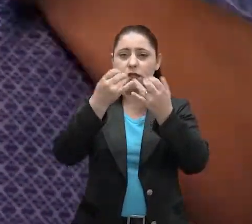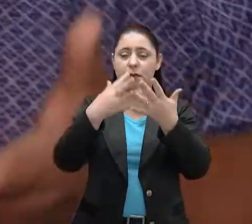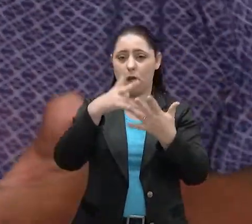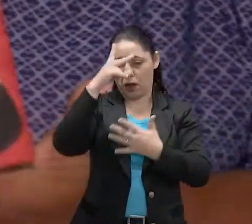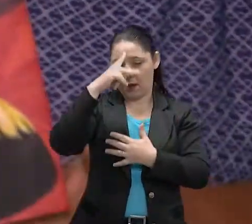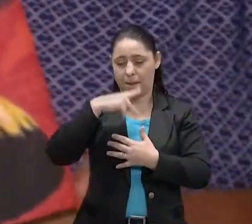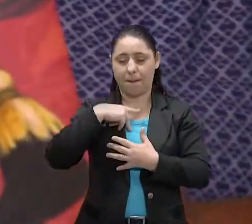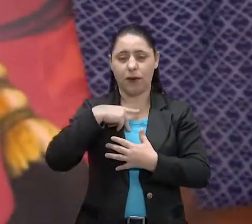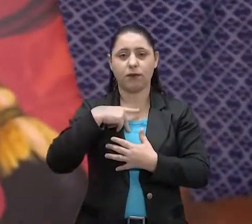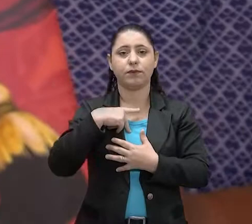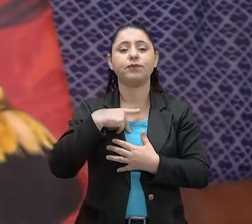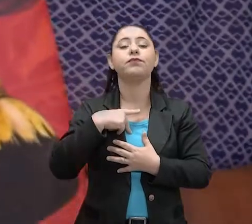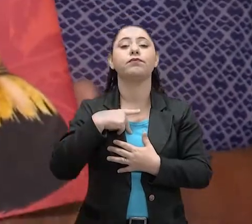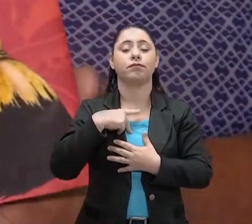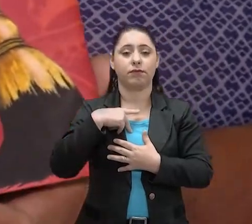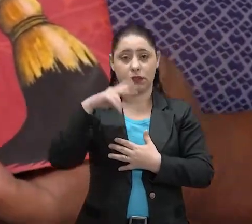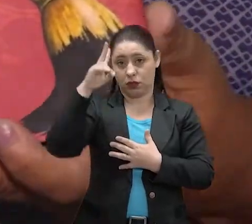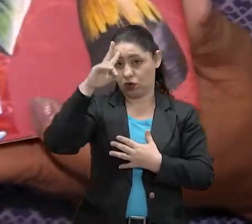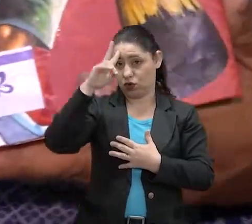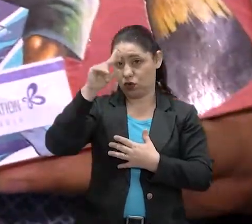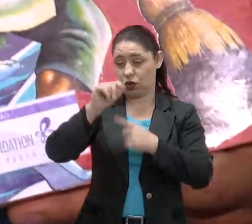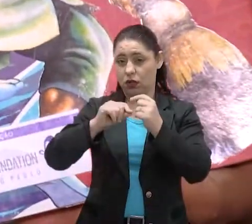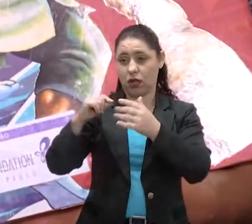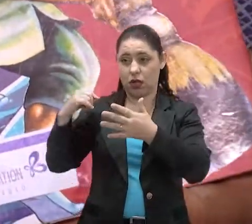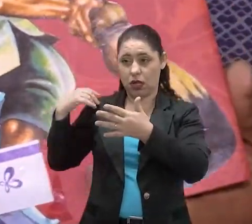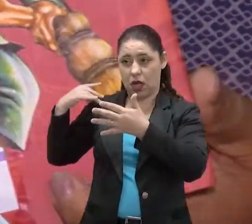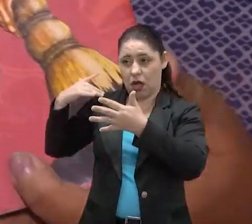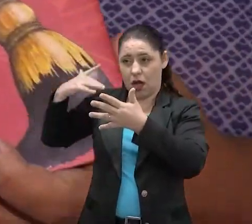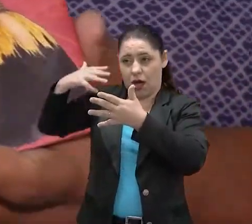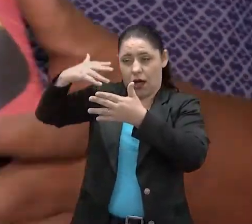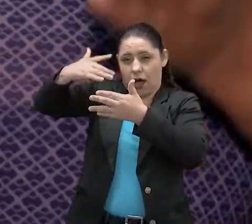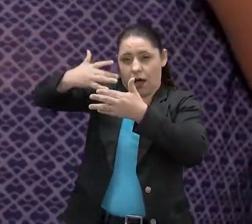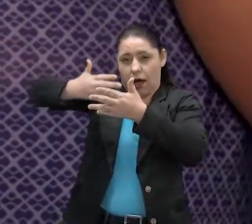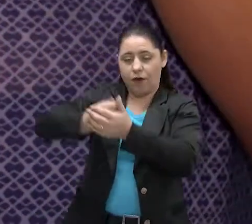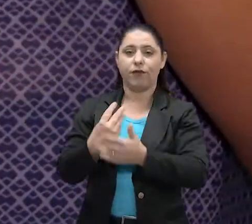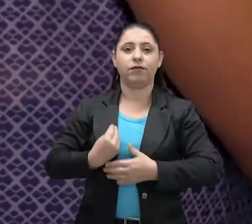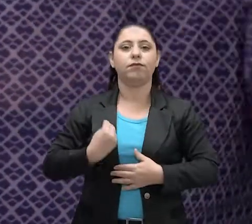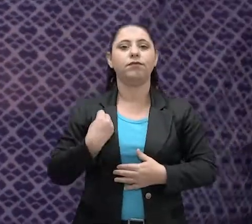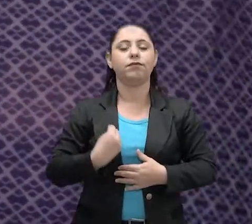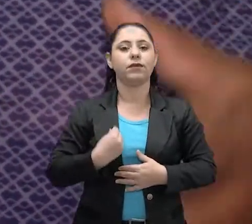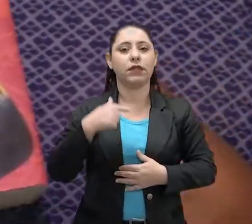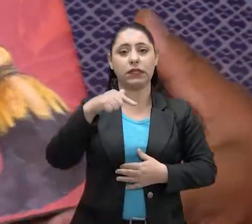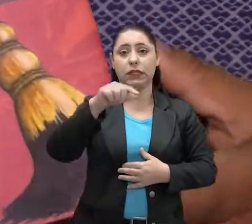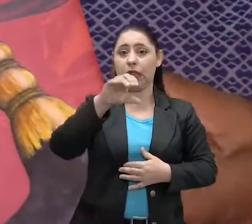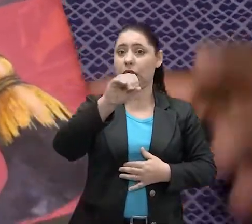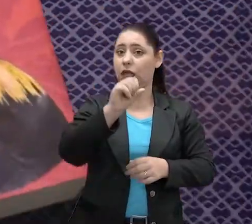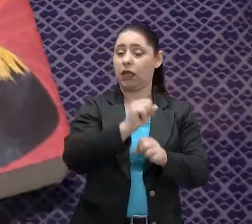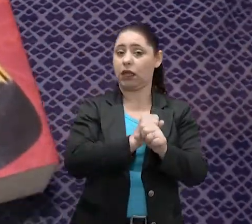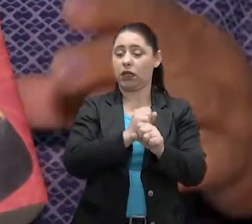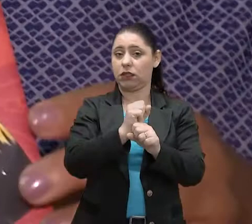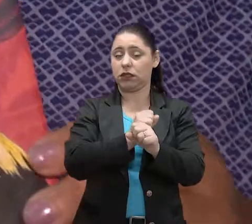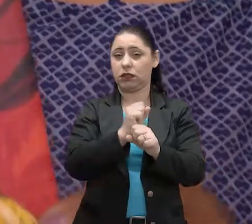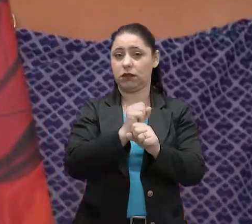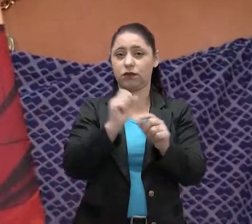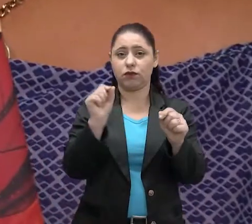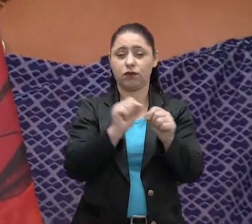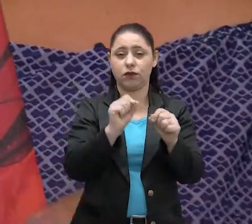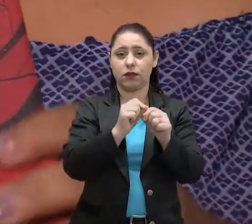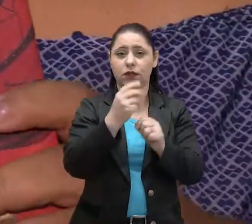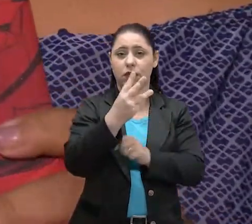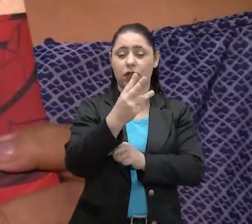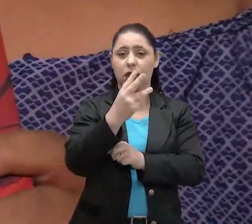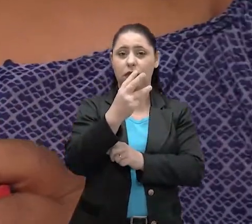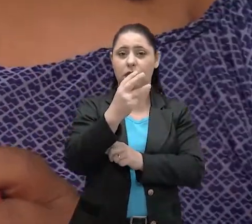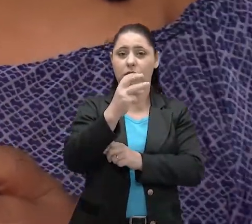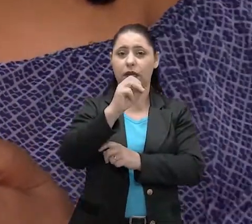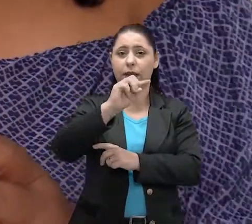que ele conta a biografia dele. É um pintor japonês que, ao longo da sua trajetória de vida, 70 anos,